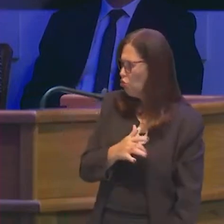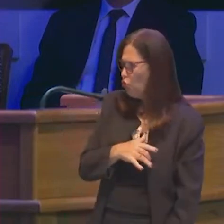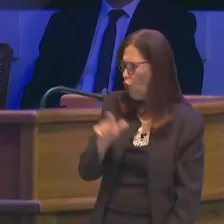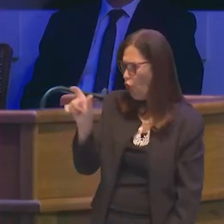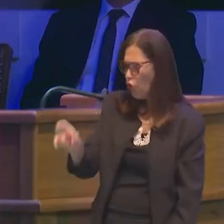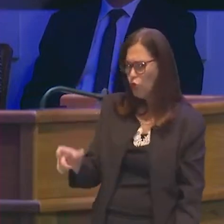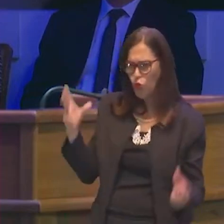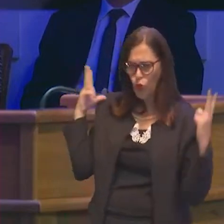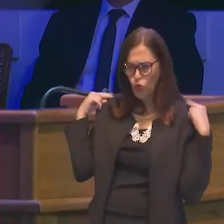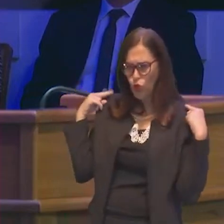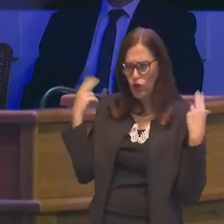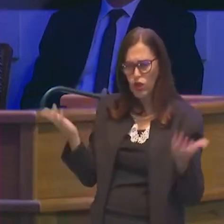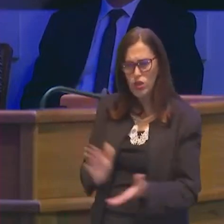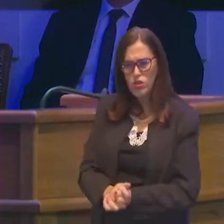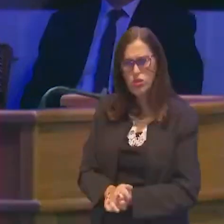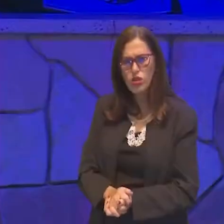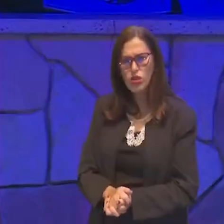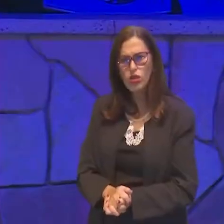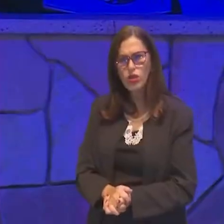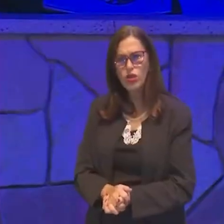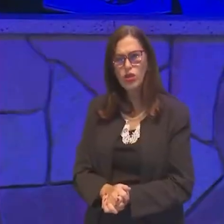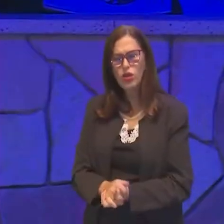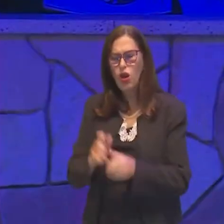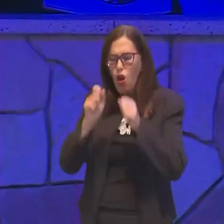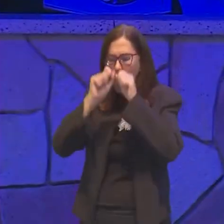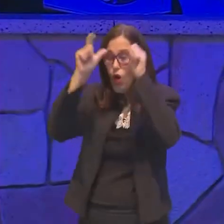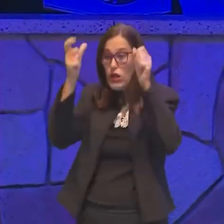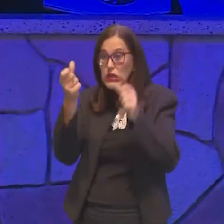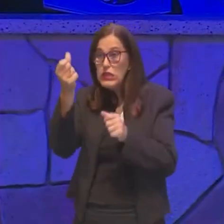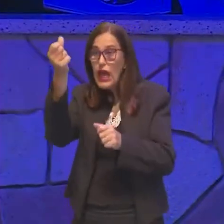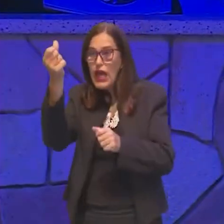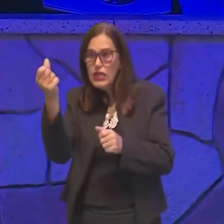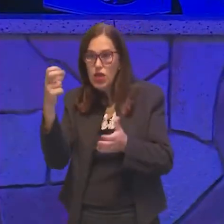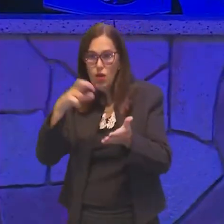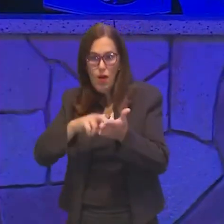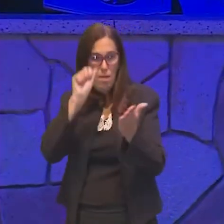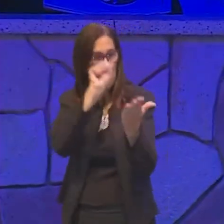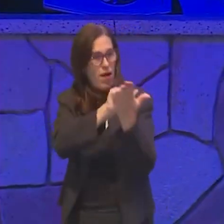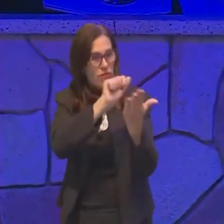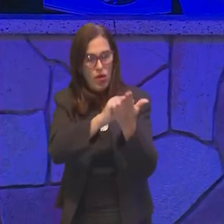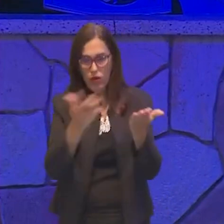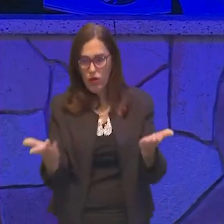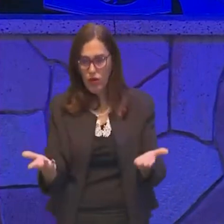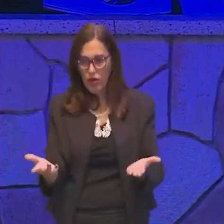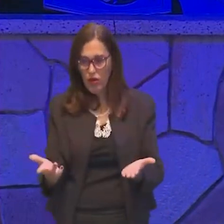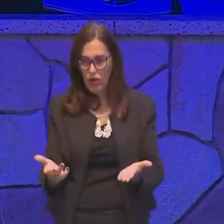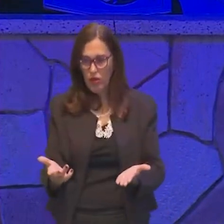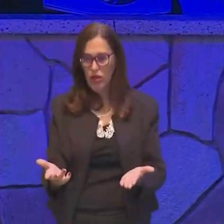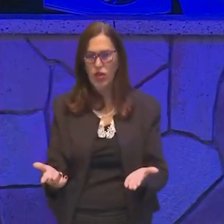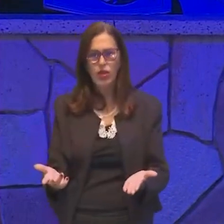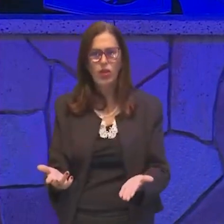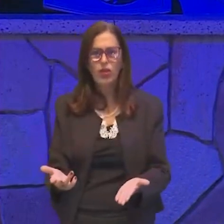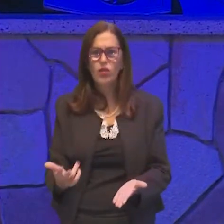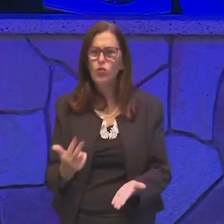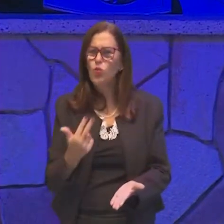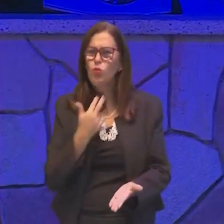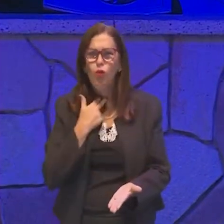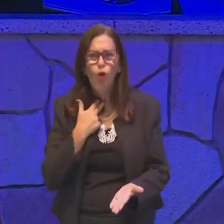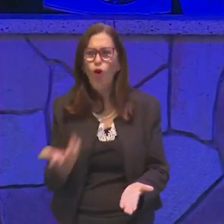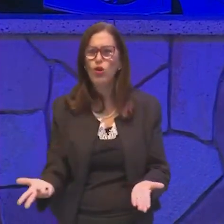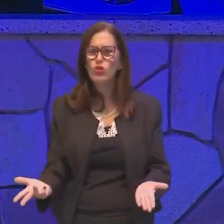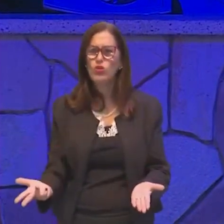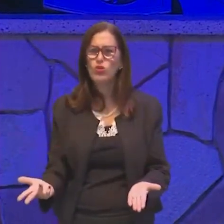rapaz. Poxa vida, o camarada acordou 6 horas da manhã, veio aqui, bateu na porta para... Isso não se faz.